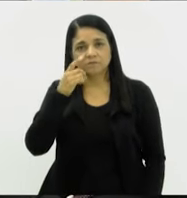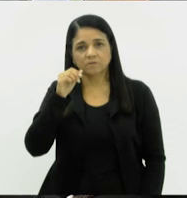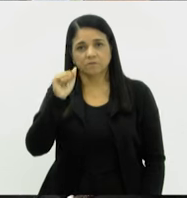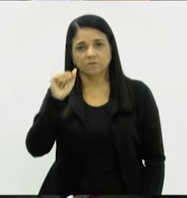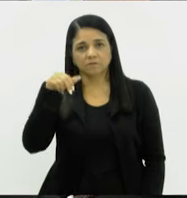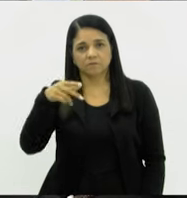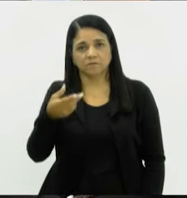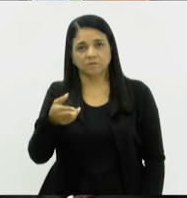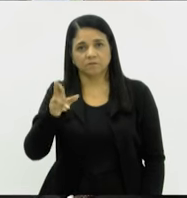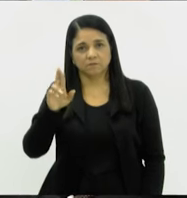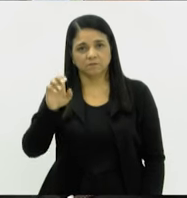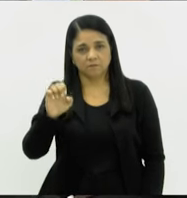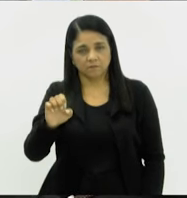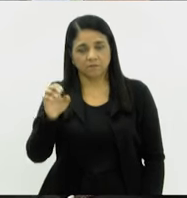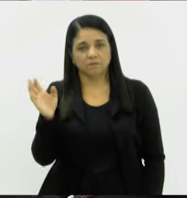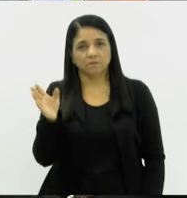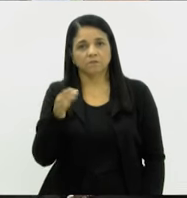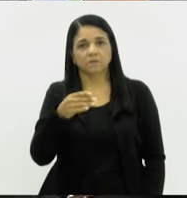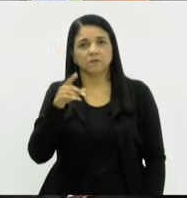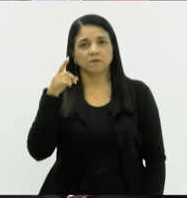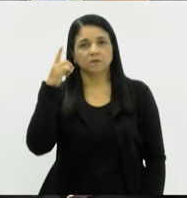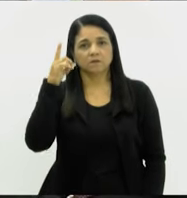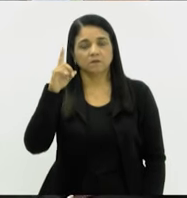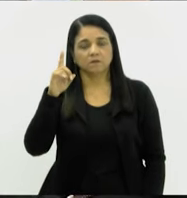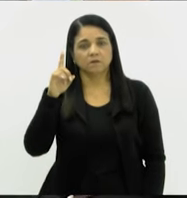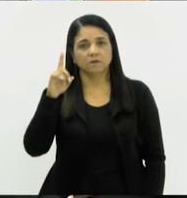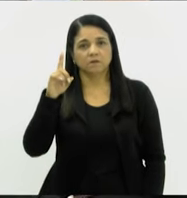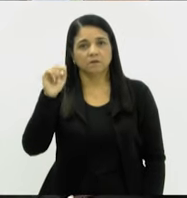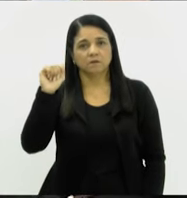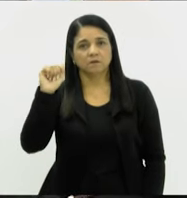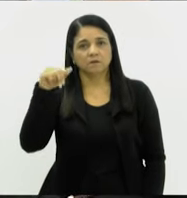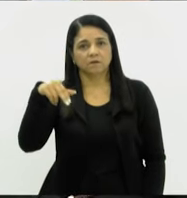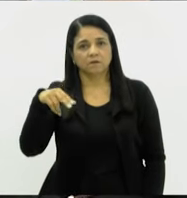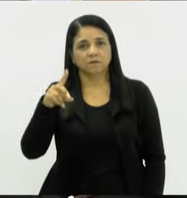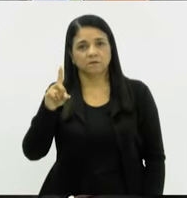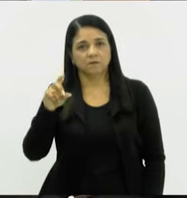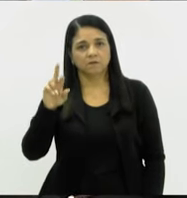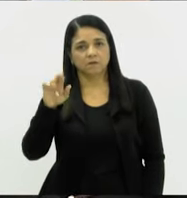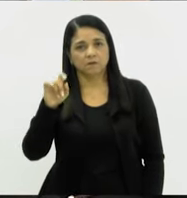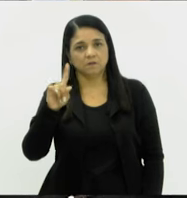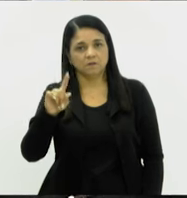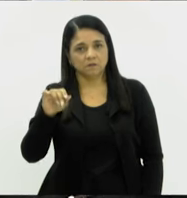André Correia, deputado Andrezinho Siciliano,